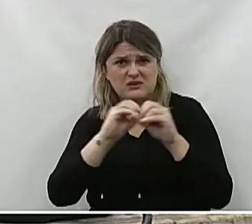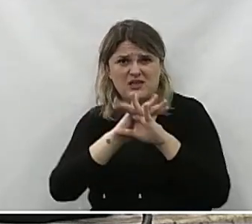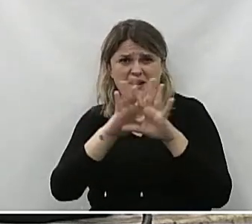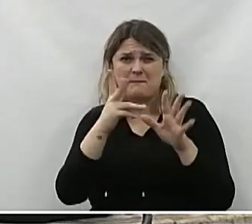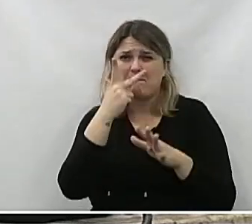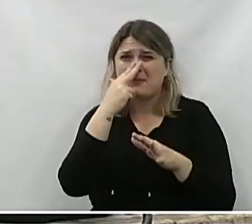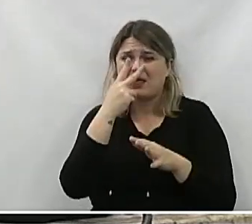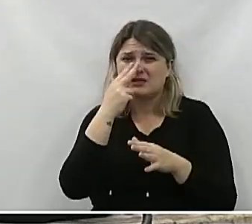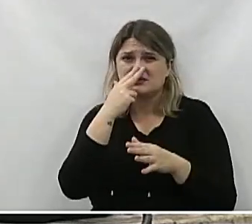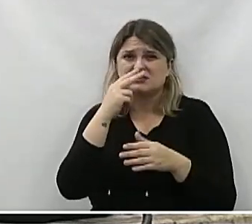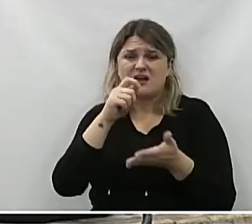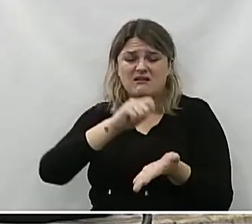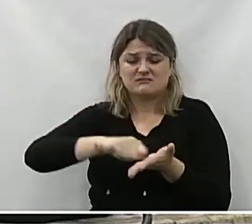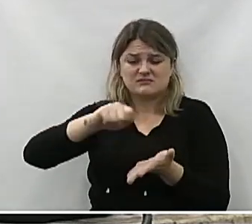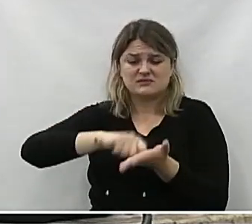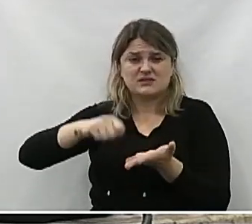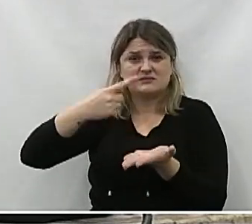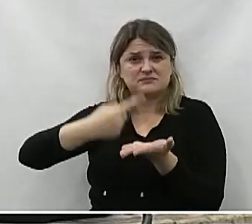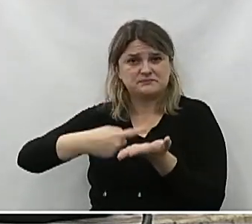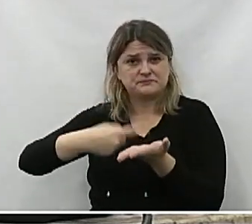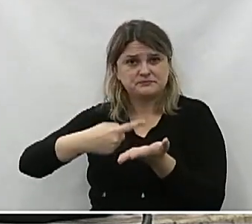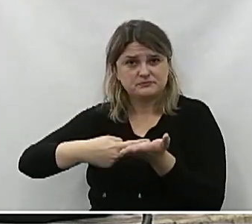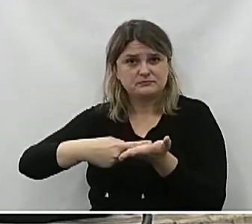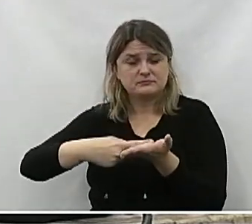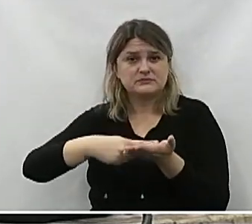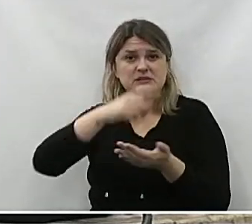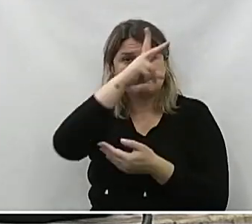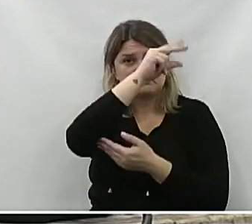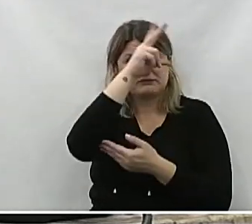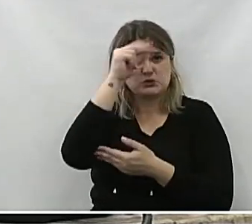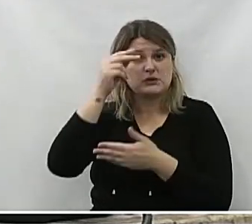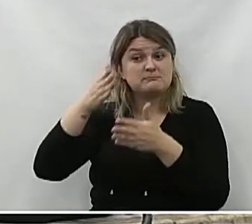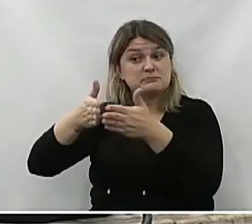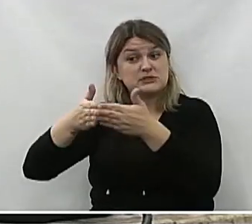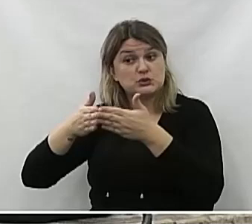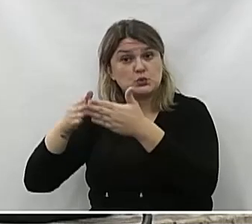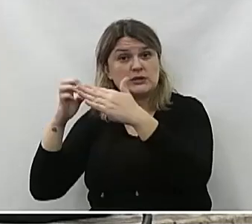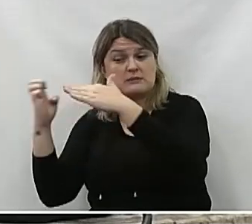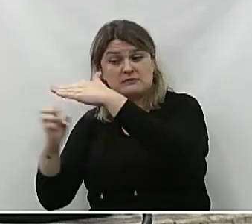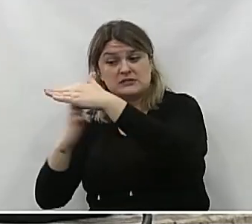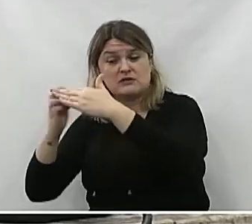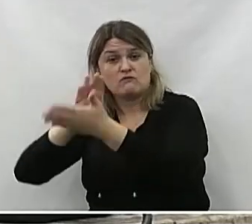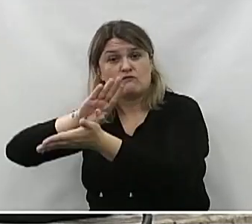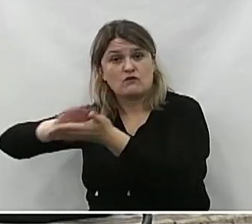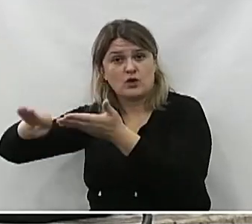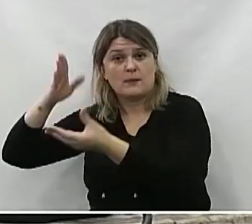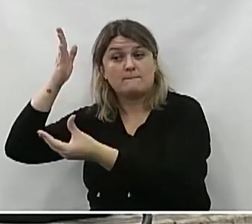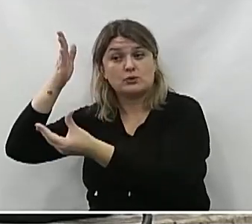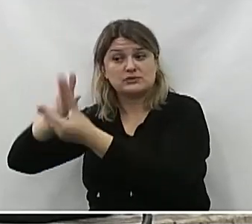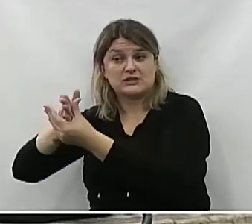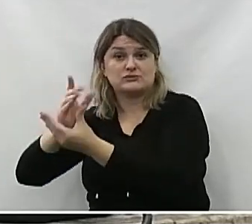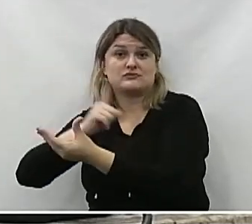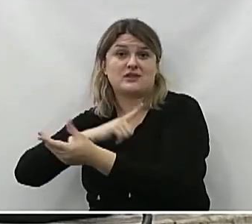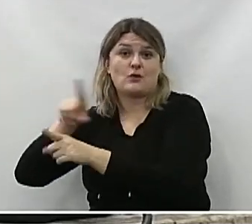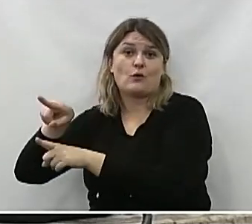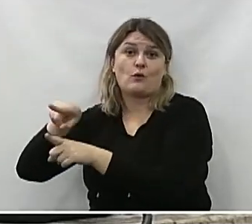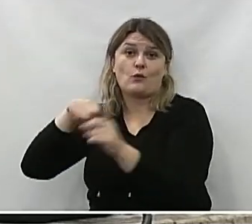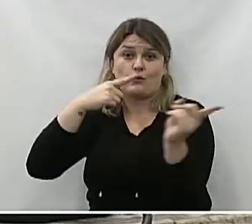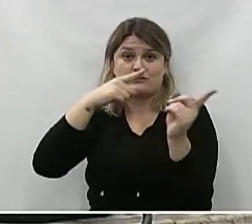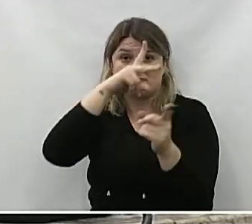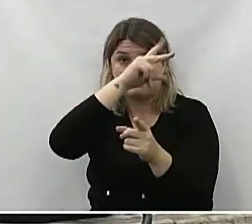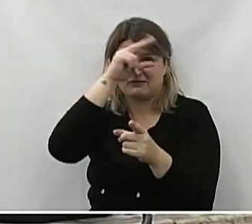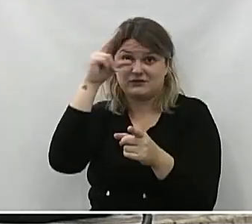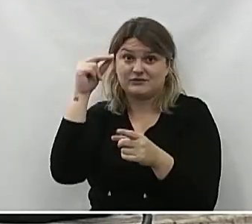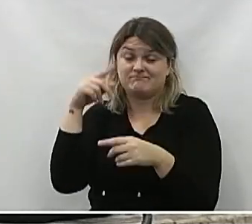já ficou sabendo é que para ensinar esse acordo a prefeitura exigiu que a empresa retirasse o processo que ela tem contra a prefeitura